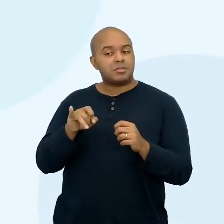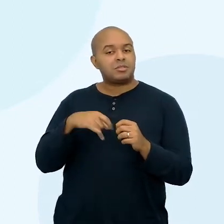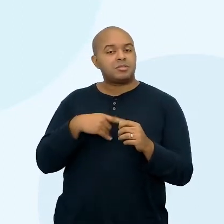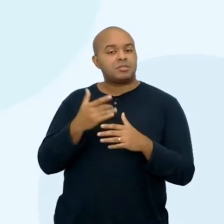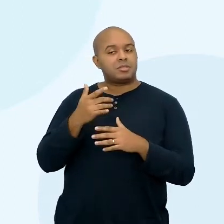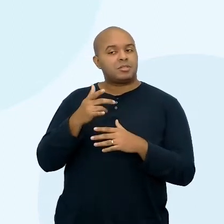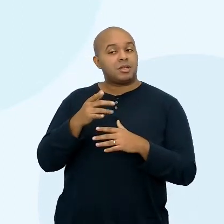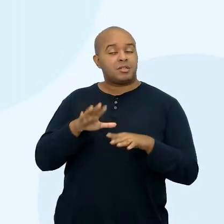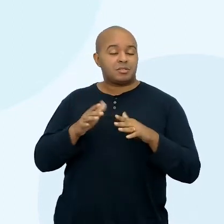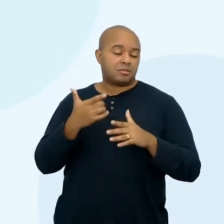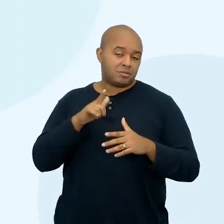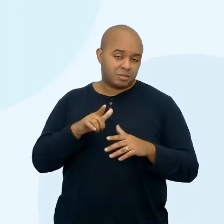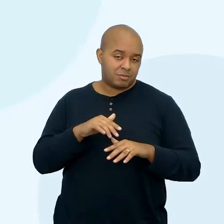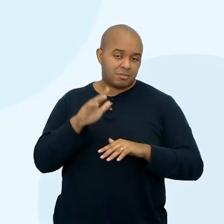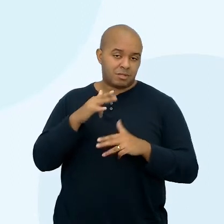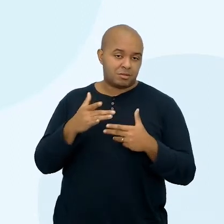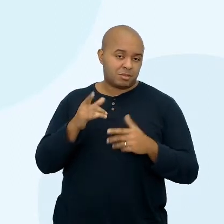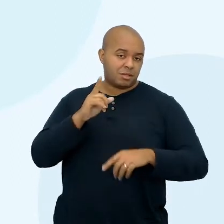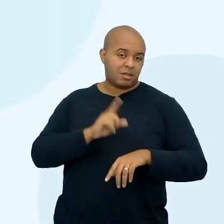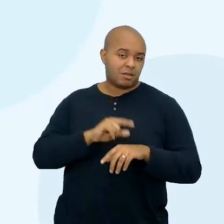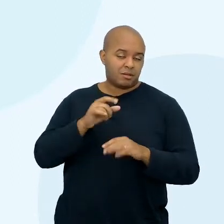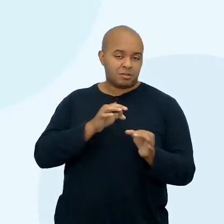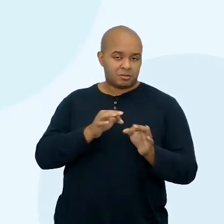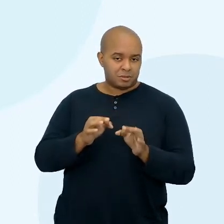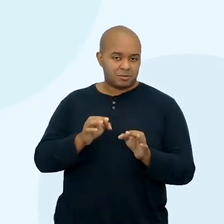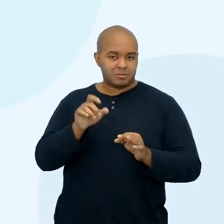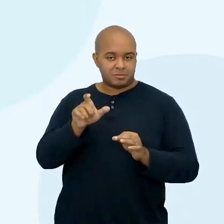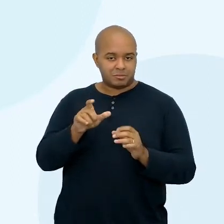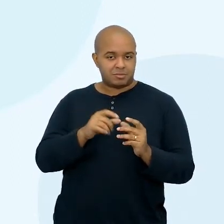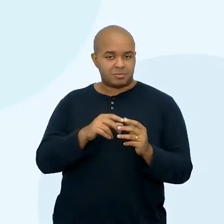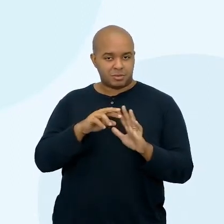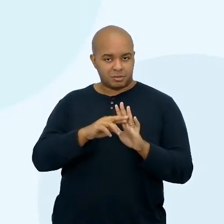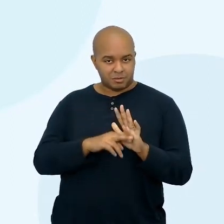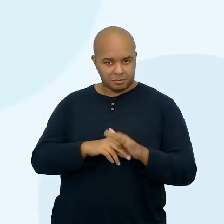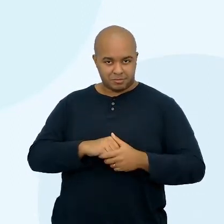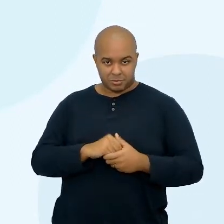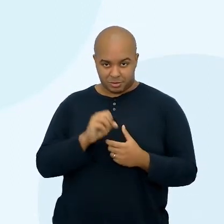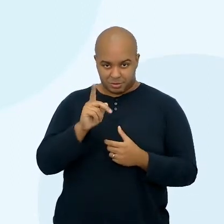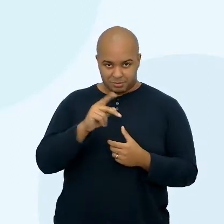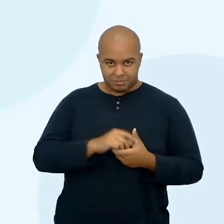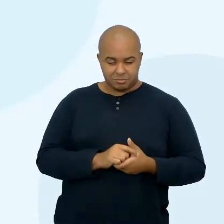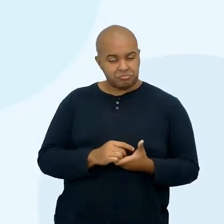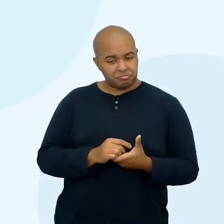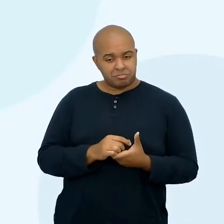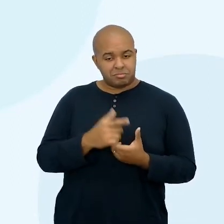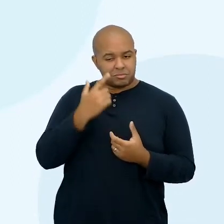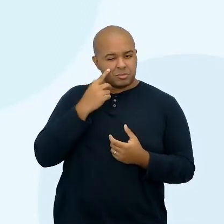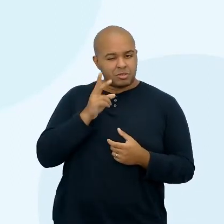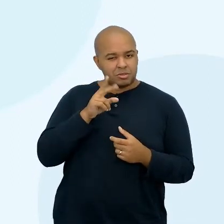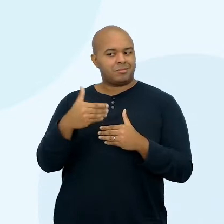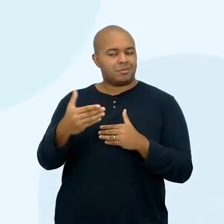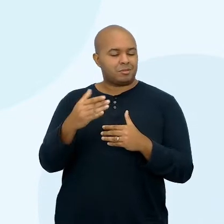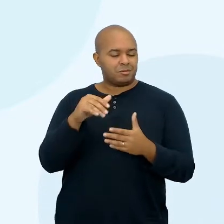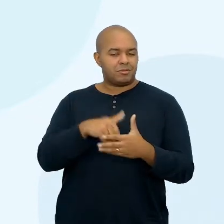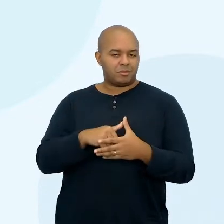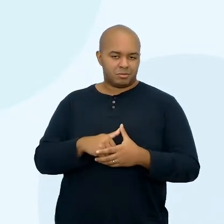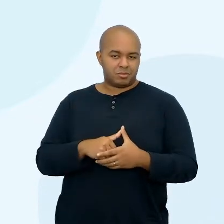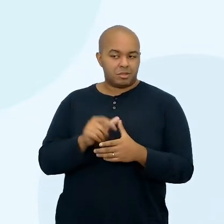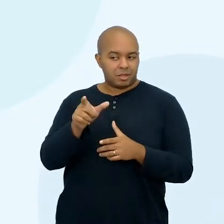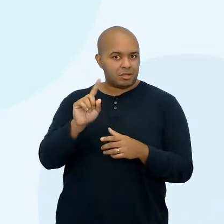essa disparidade é que existe o Senado. Você entendeu agora? Então, quando você vota no senador,